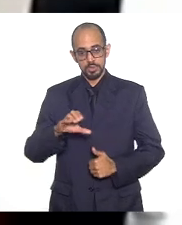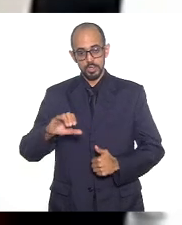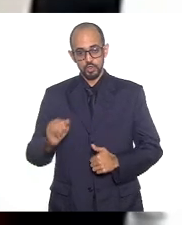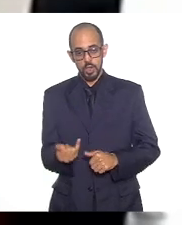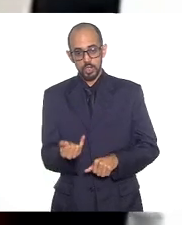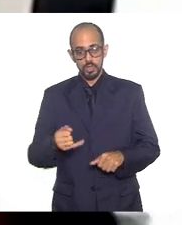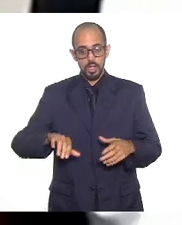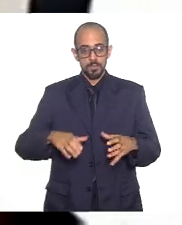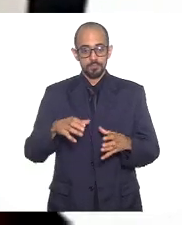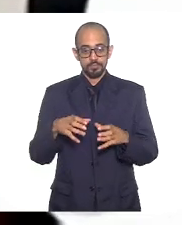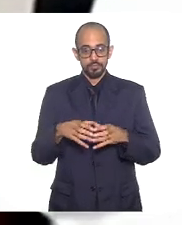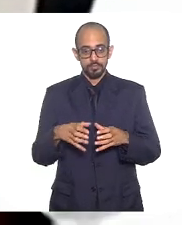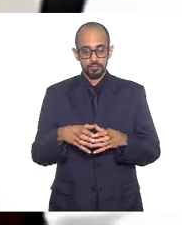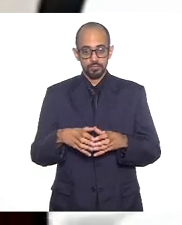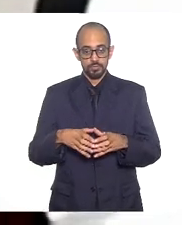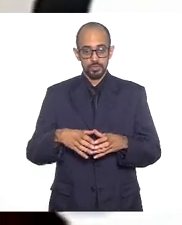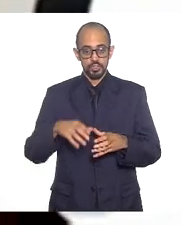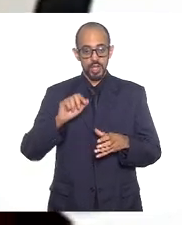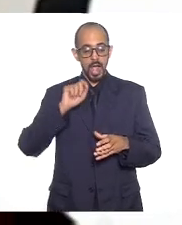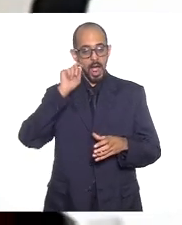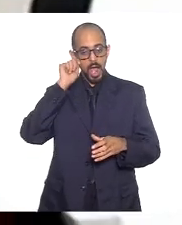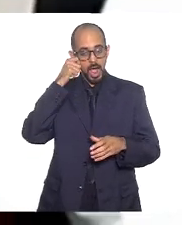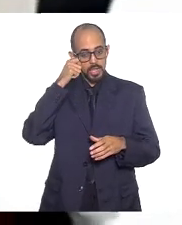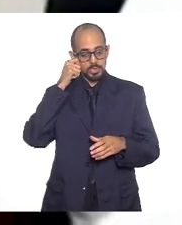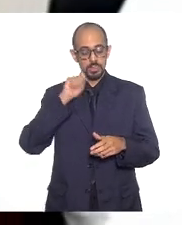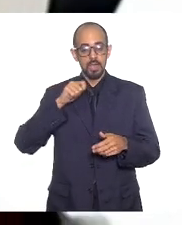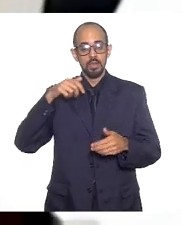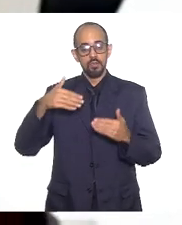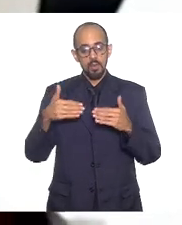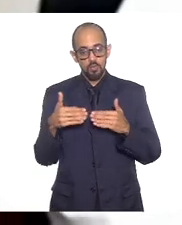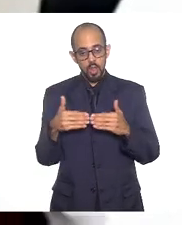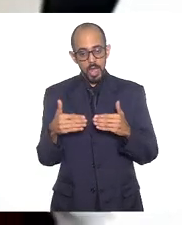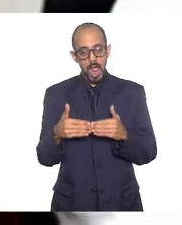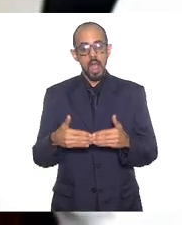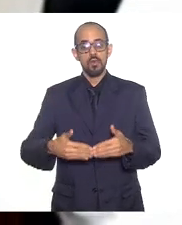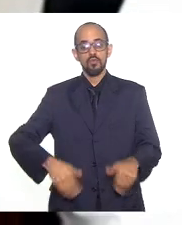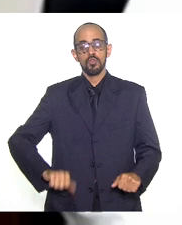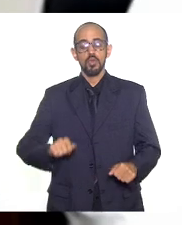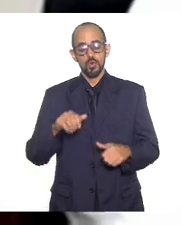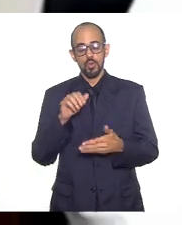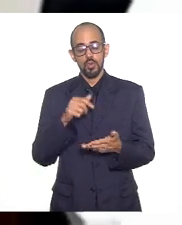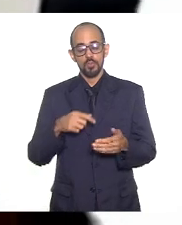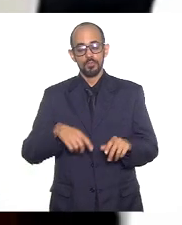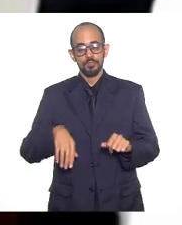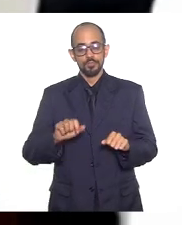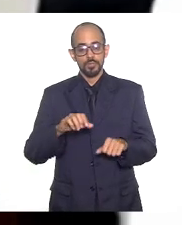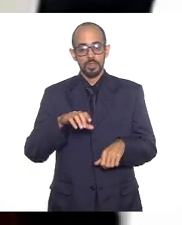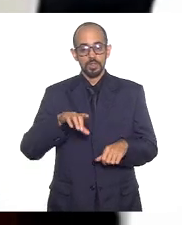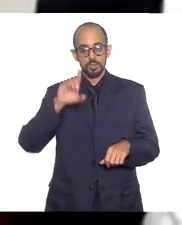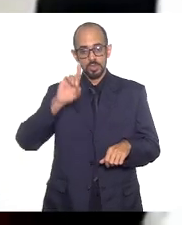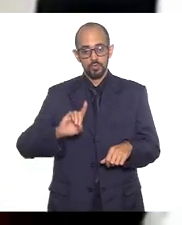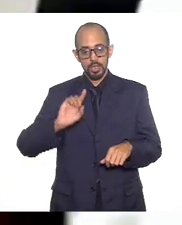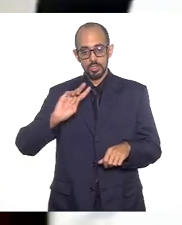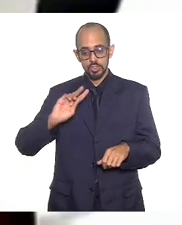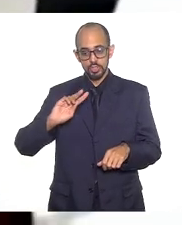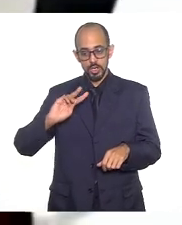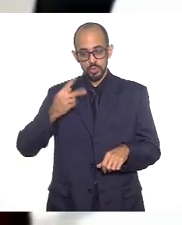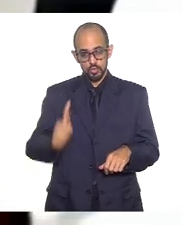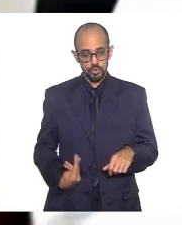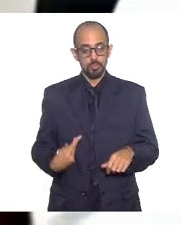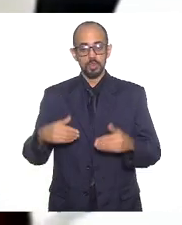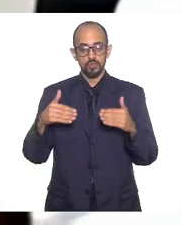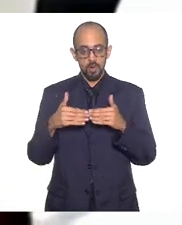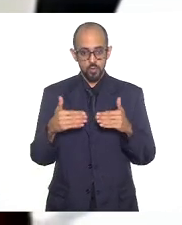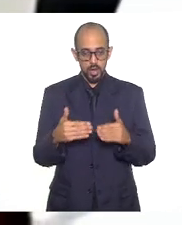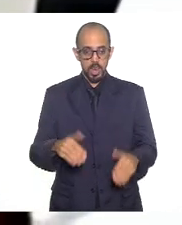raça, cor, etnia, religião e procedência nacional, favorável com as emendas da CCJ. Defesa dos direitos humanos e cidadania, favorável. De